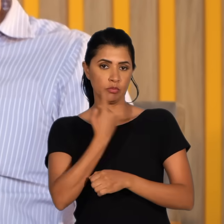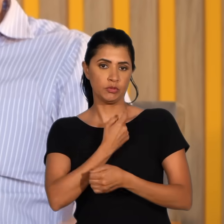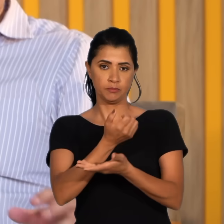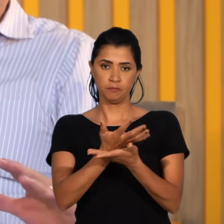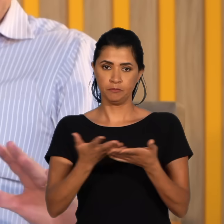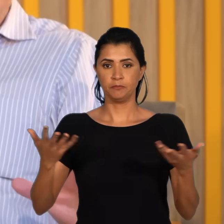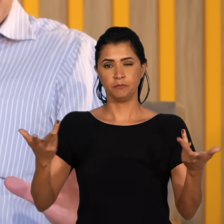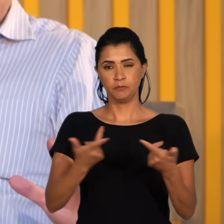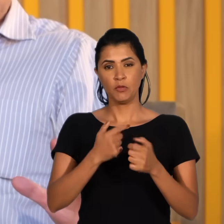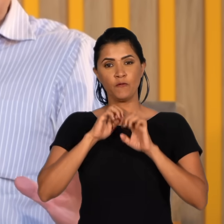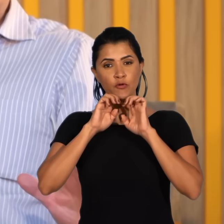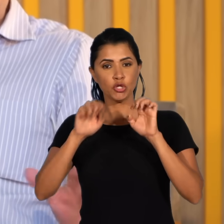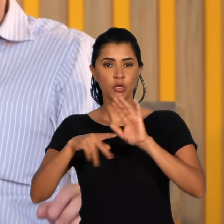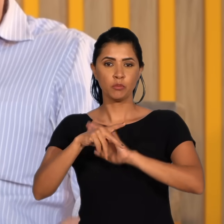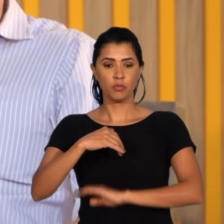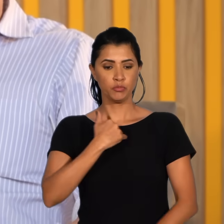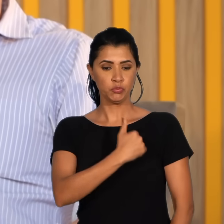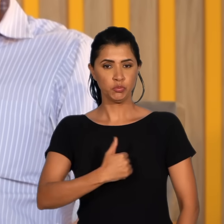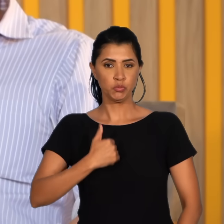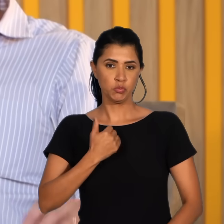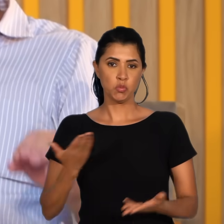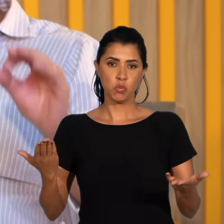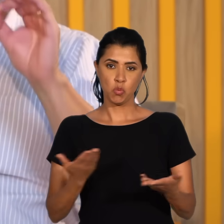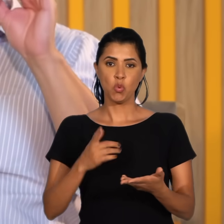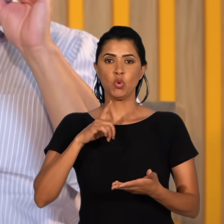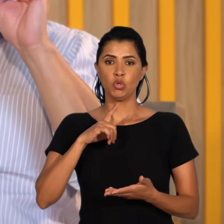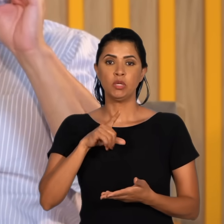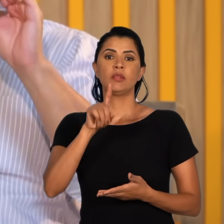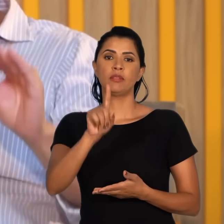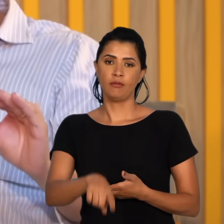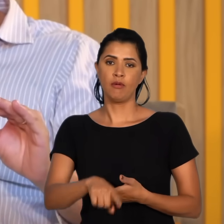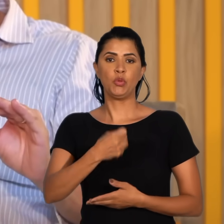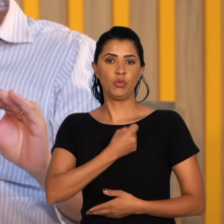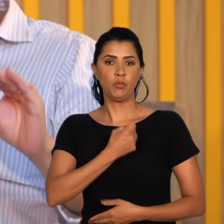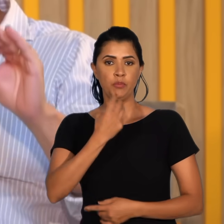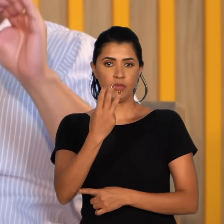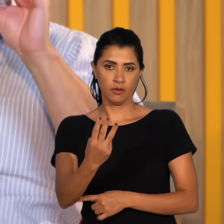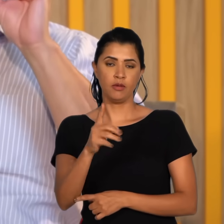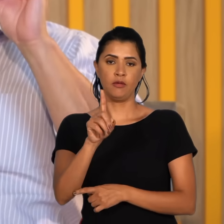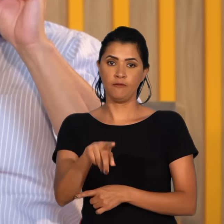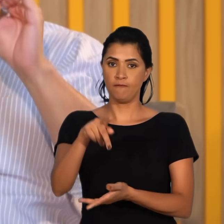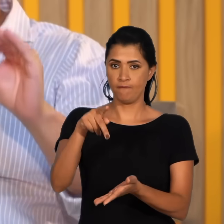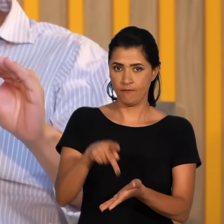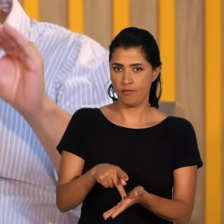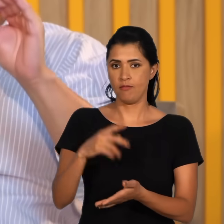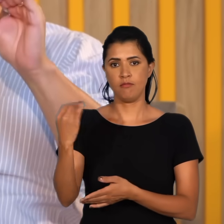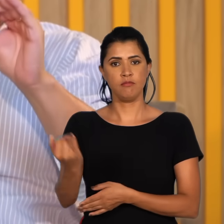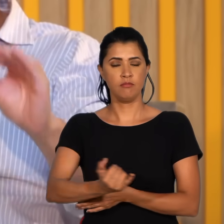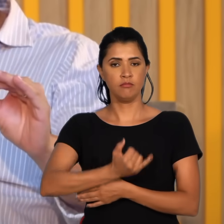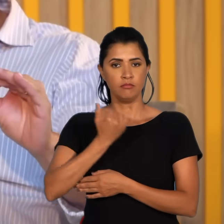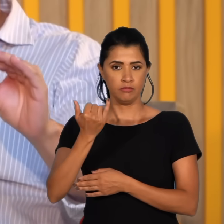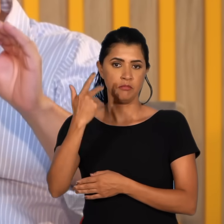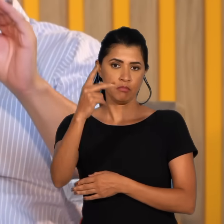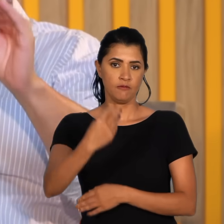essa lição maravilhosa do Evangelho de João e nós estamos inclusive na lição três que realmente vai ter verdades